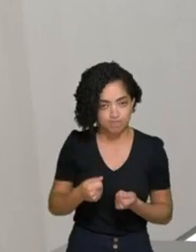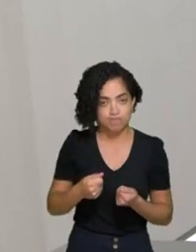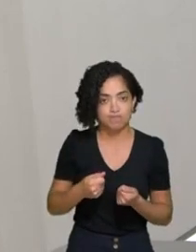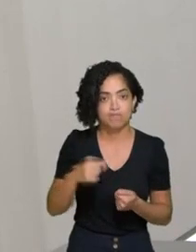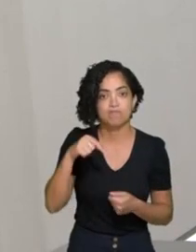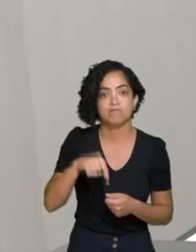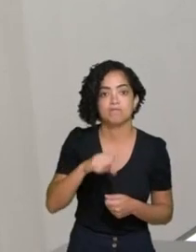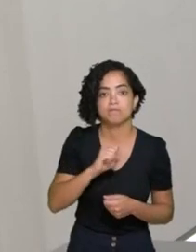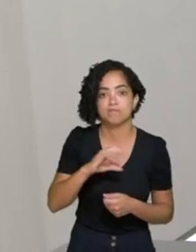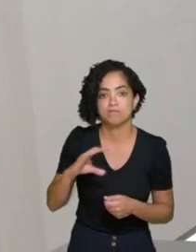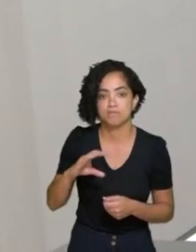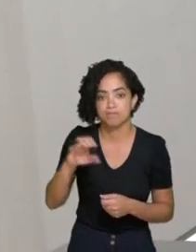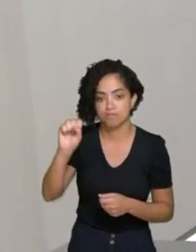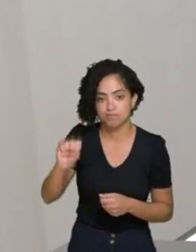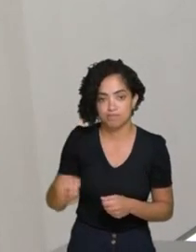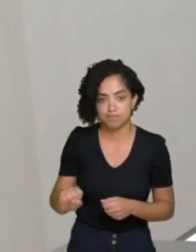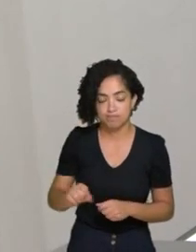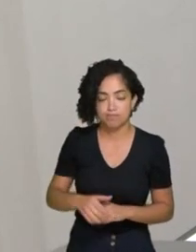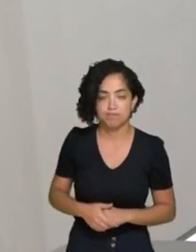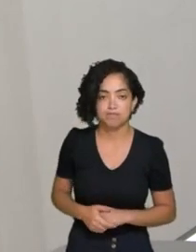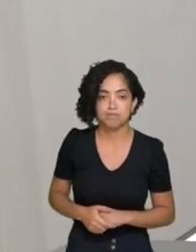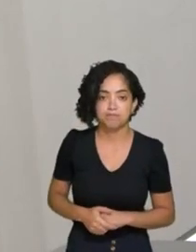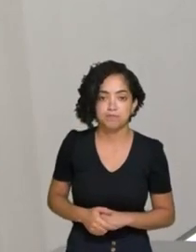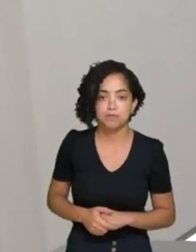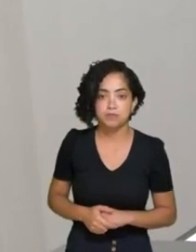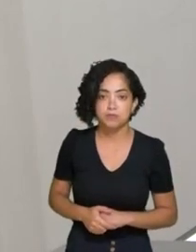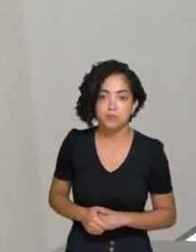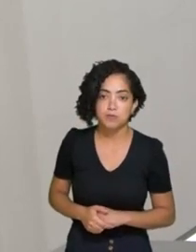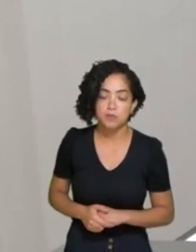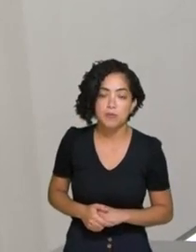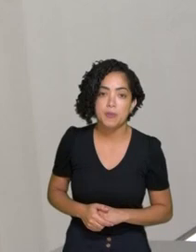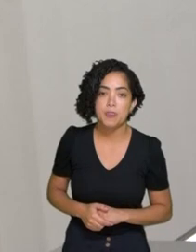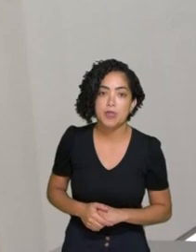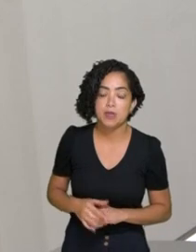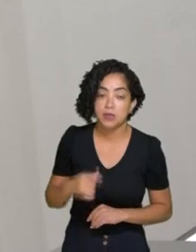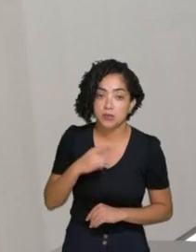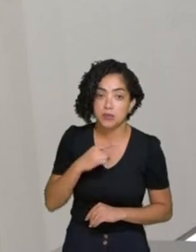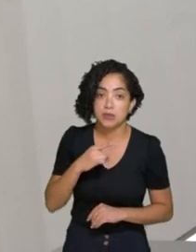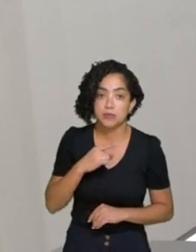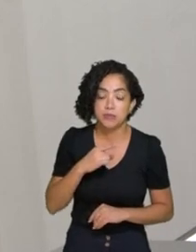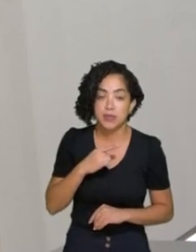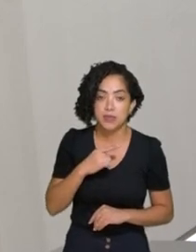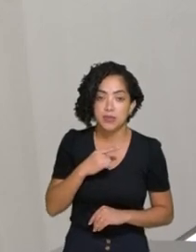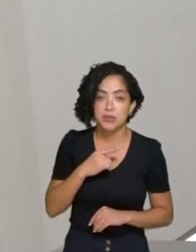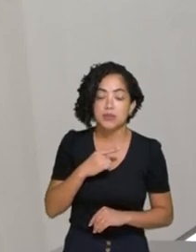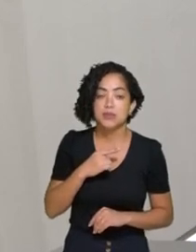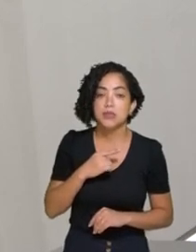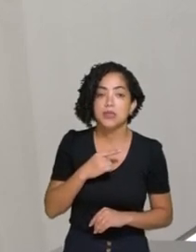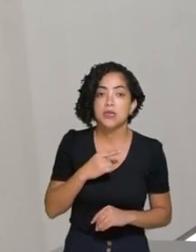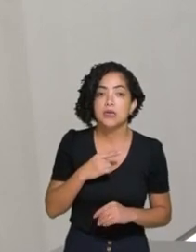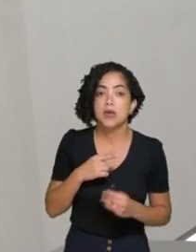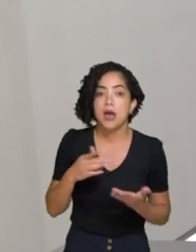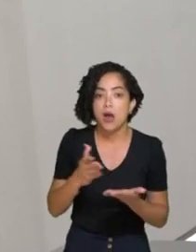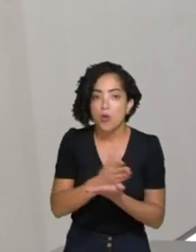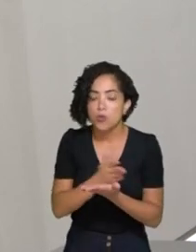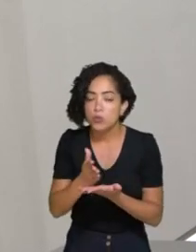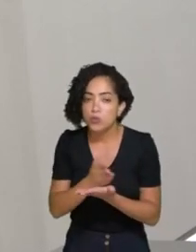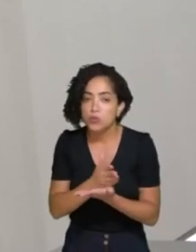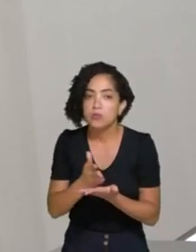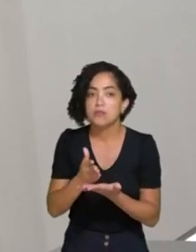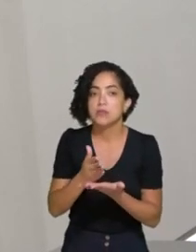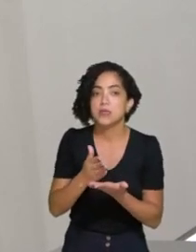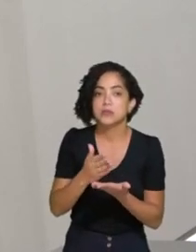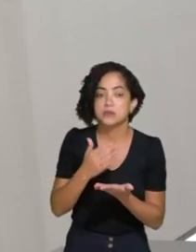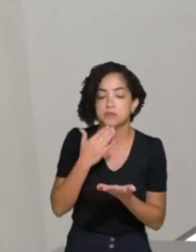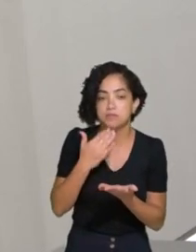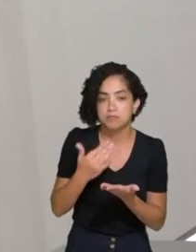na região sul do Brasil. Estando com o ministro Lupe, também levamos algumas demandas, mas eu